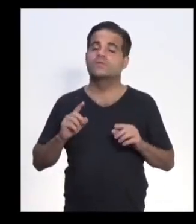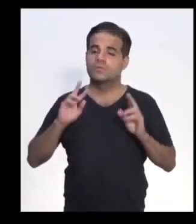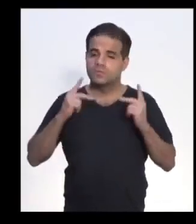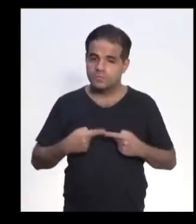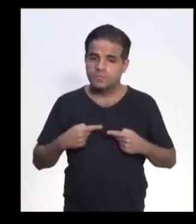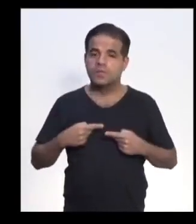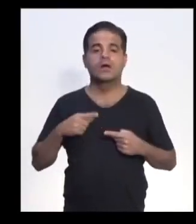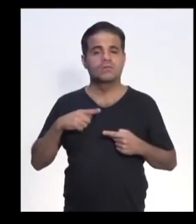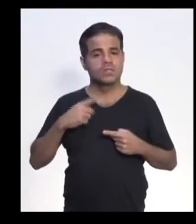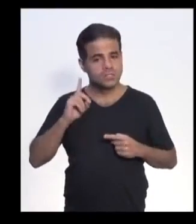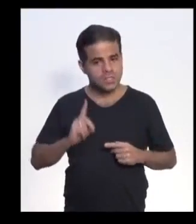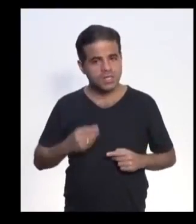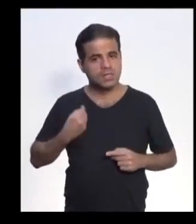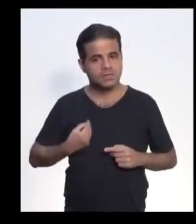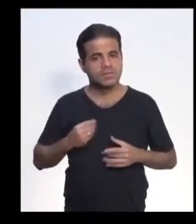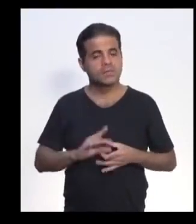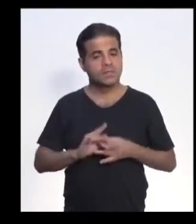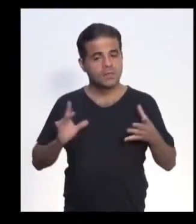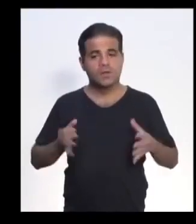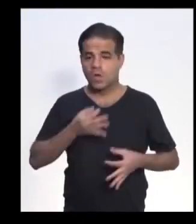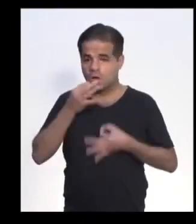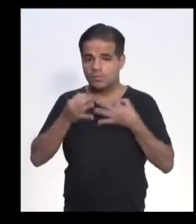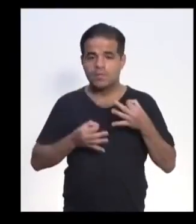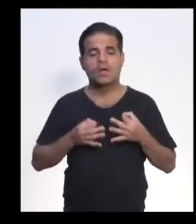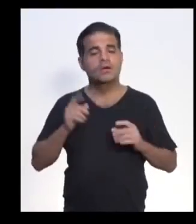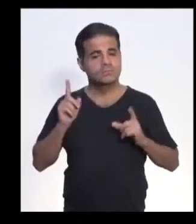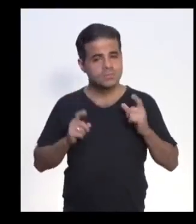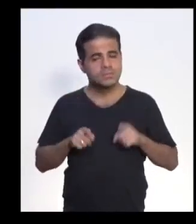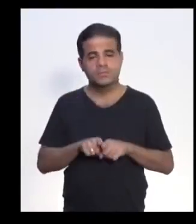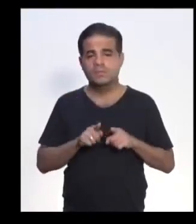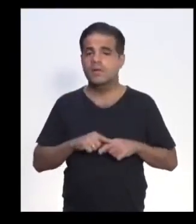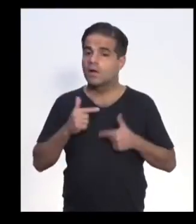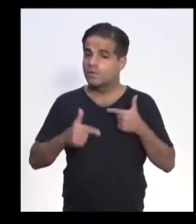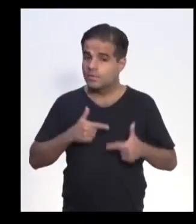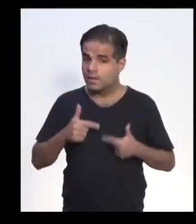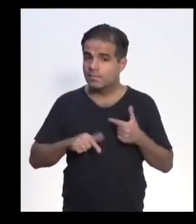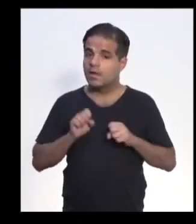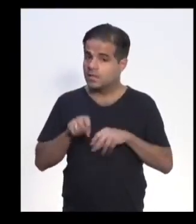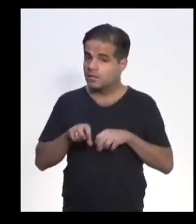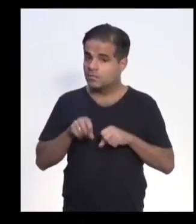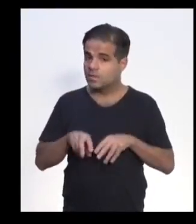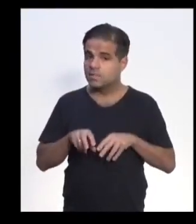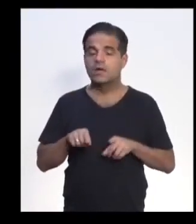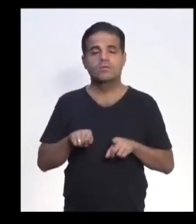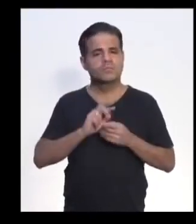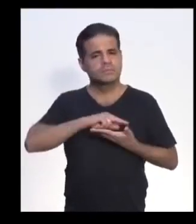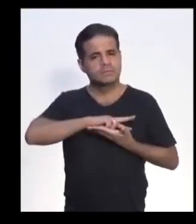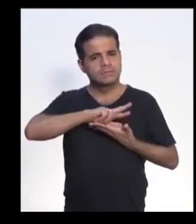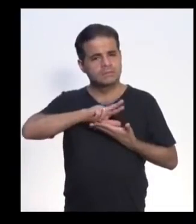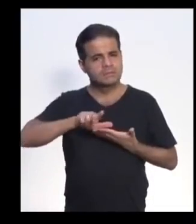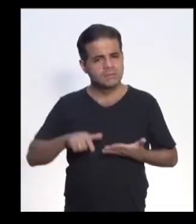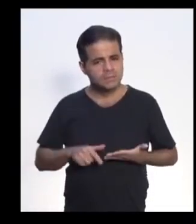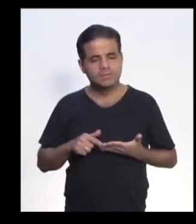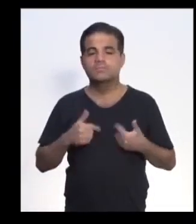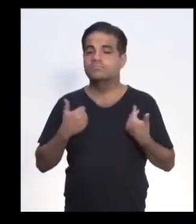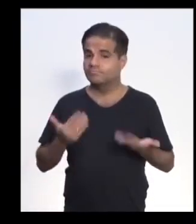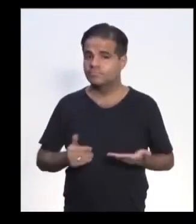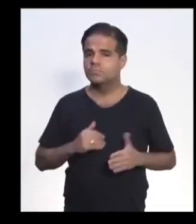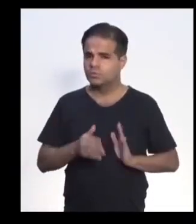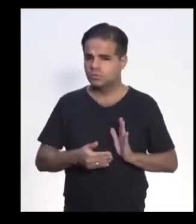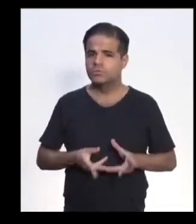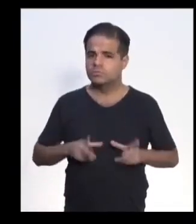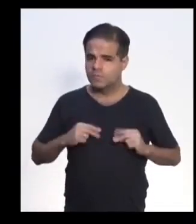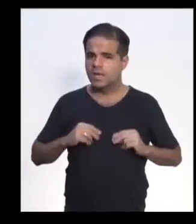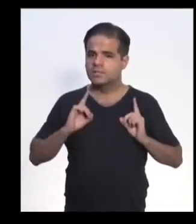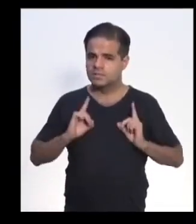e à liberdade, a liberdade de opinião e de expressão, o direito ao trabalho e à educação, entre muitos outros. Todos merecem